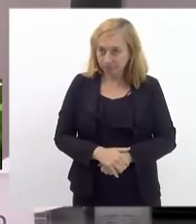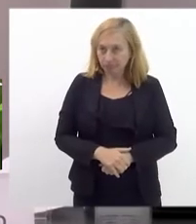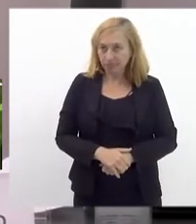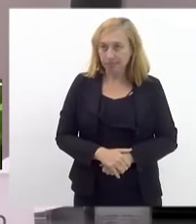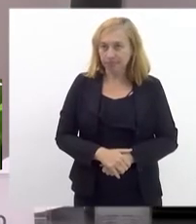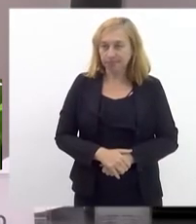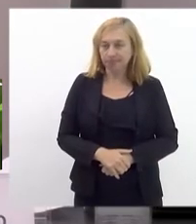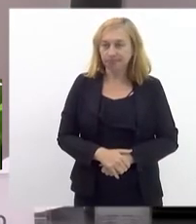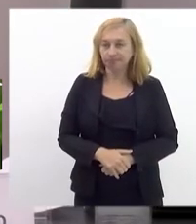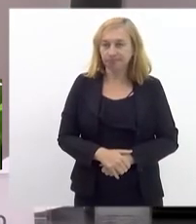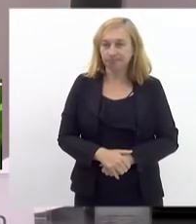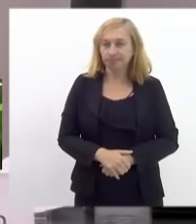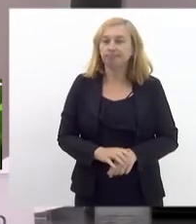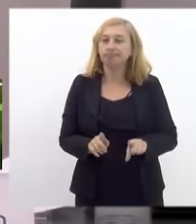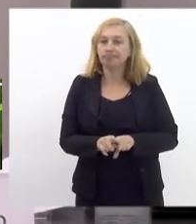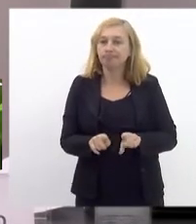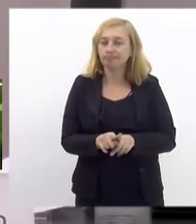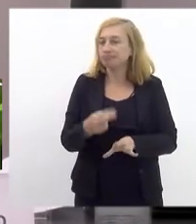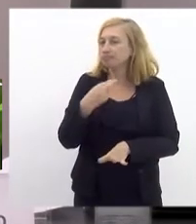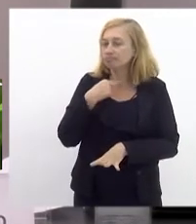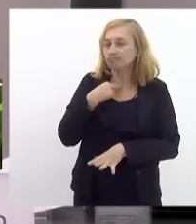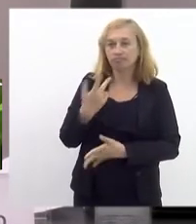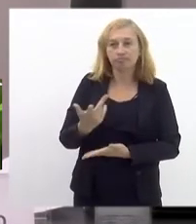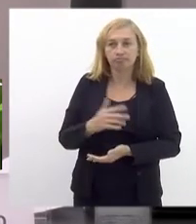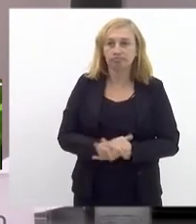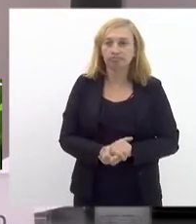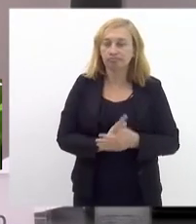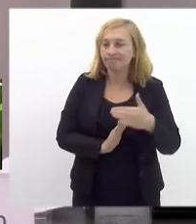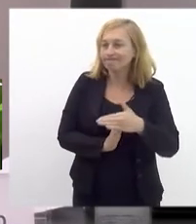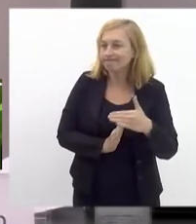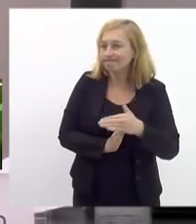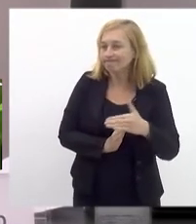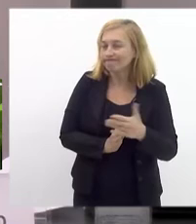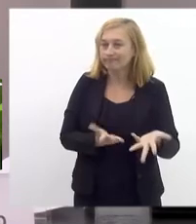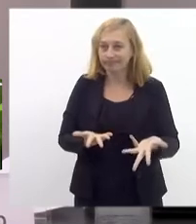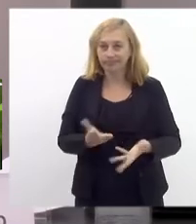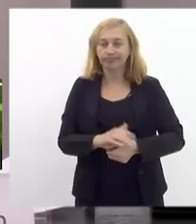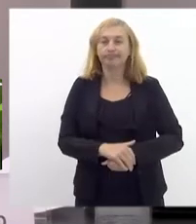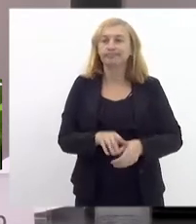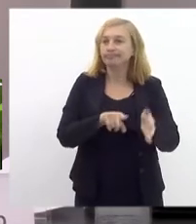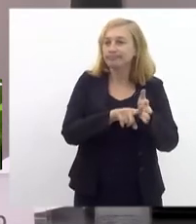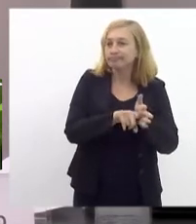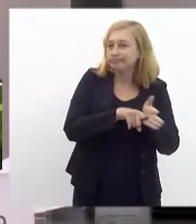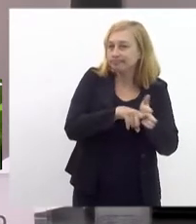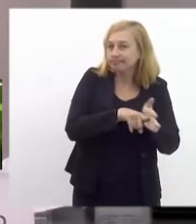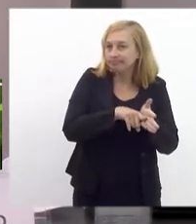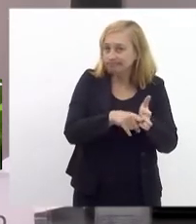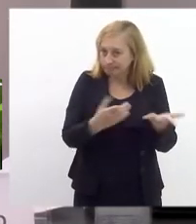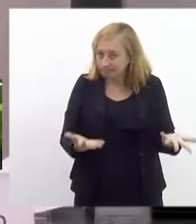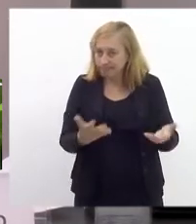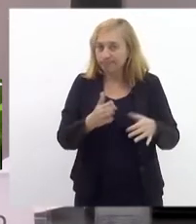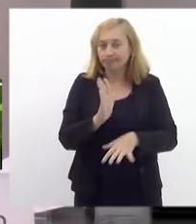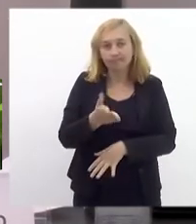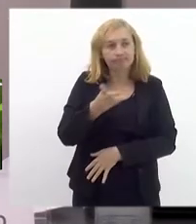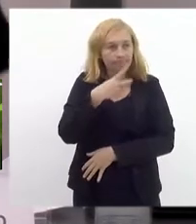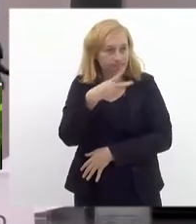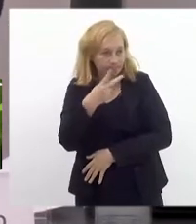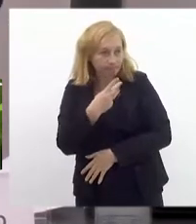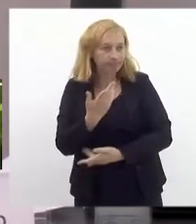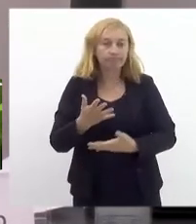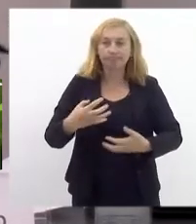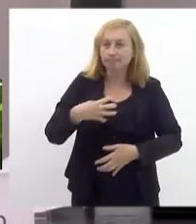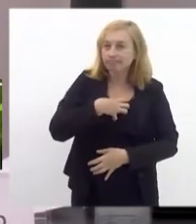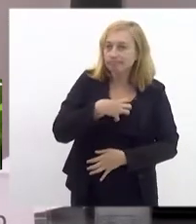o foco também não pode nem deve ficar limitado à pesquisa aplicada, o Mink já mencionou, e nesse